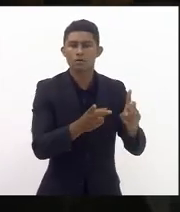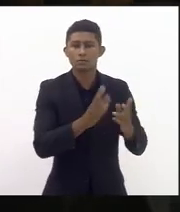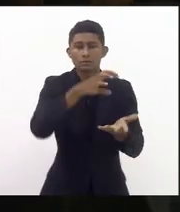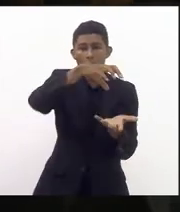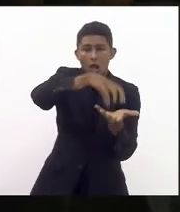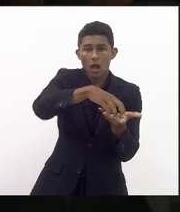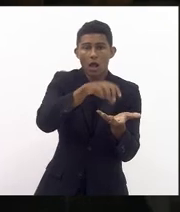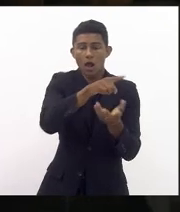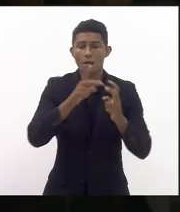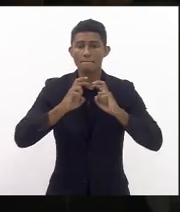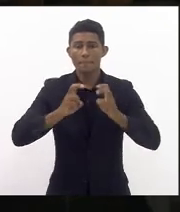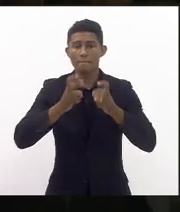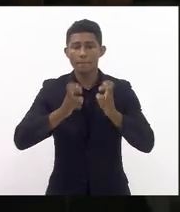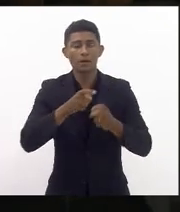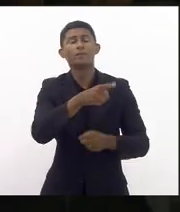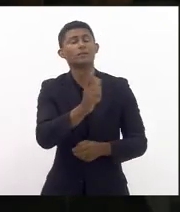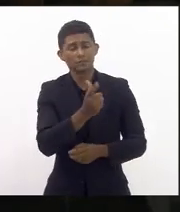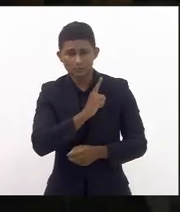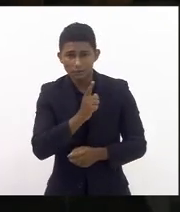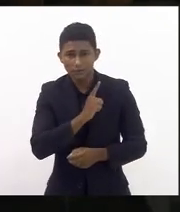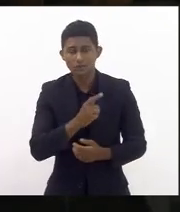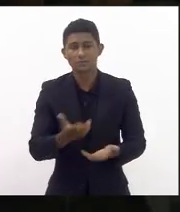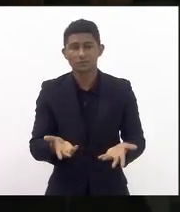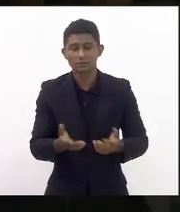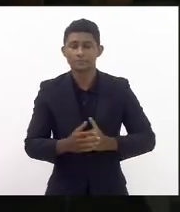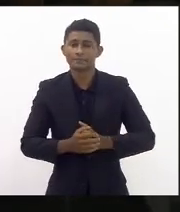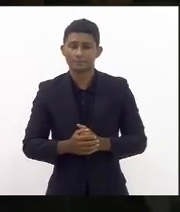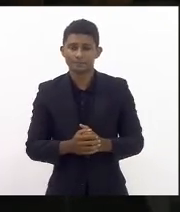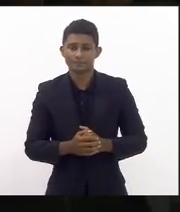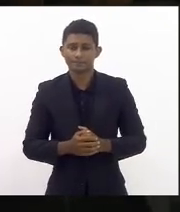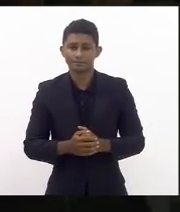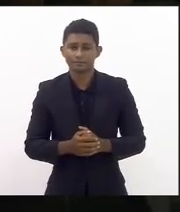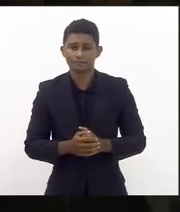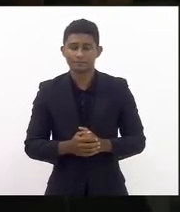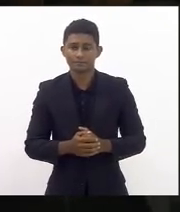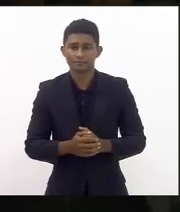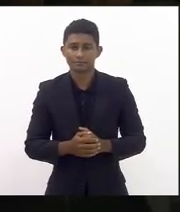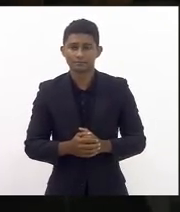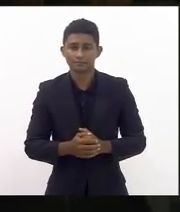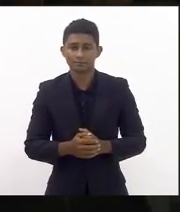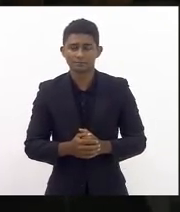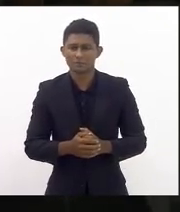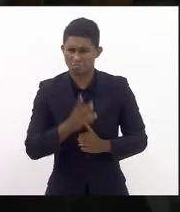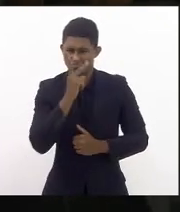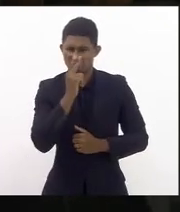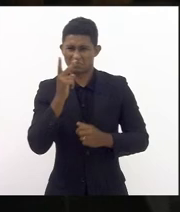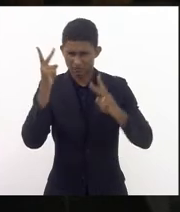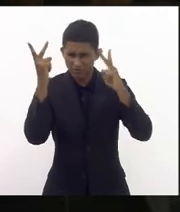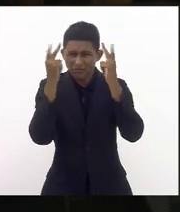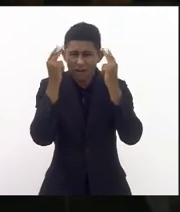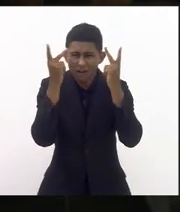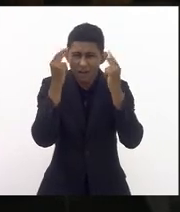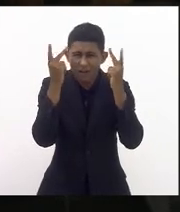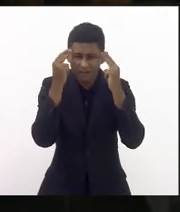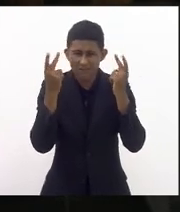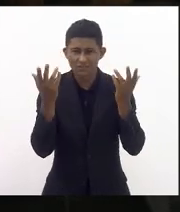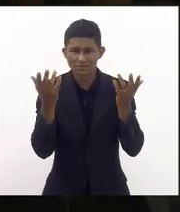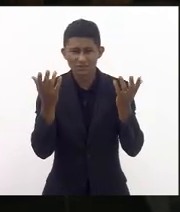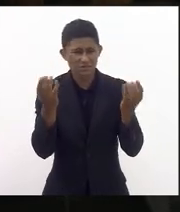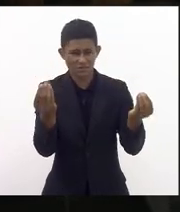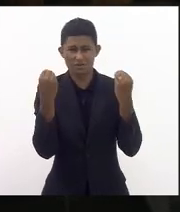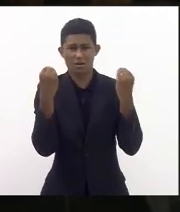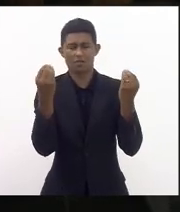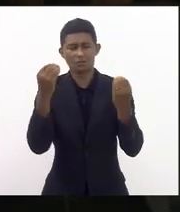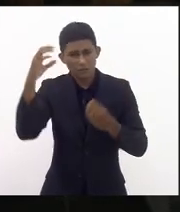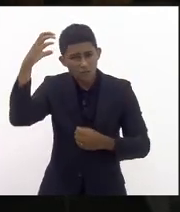estação. E como isso fosse algo normal. De quem é a culpa